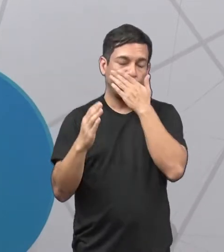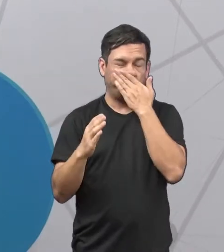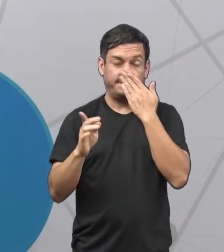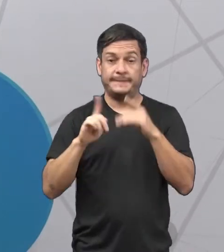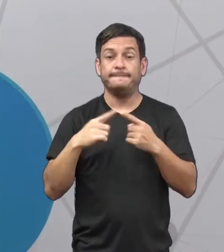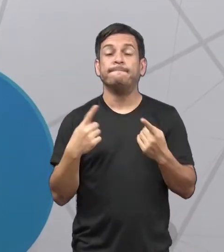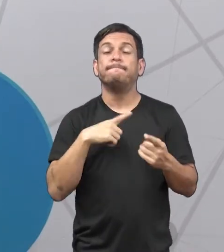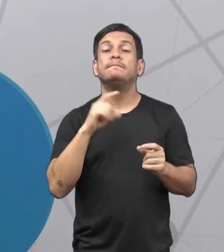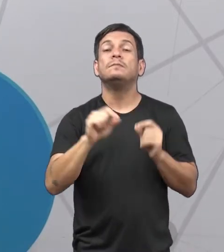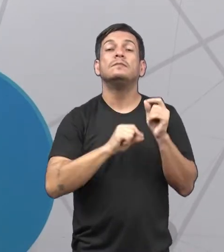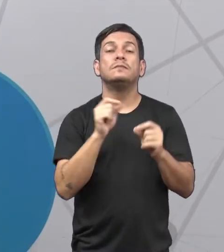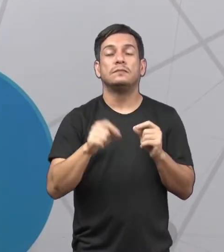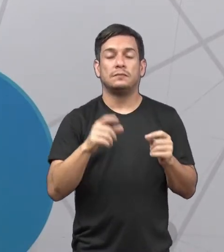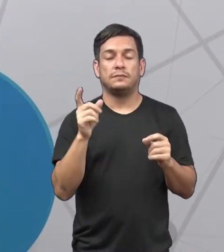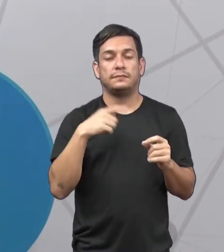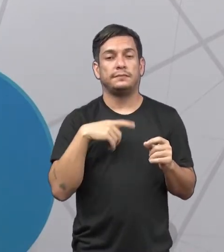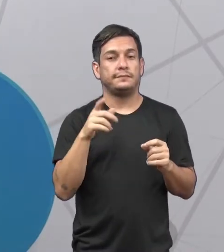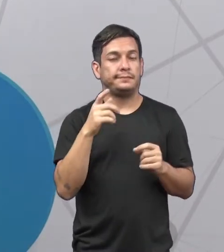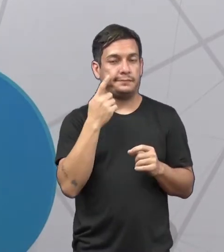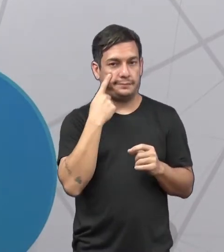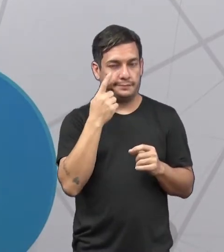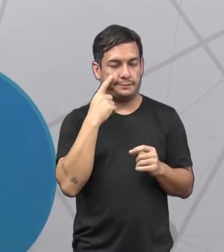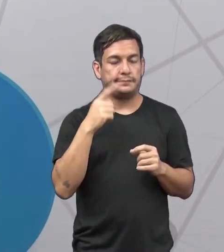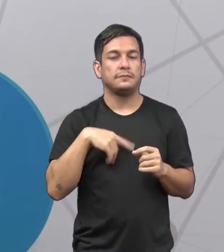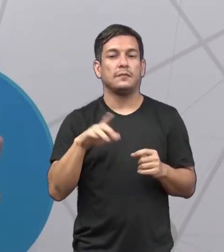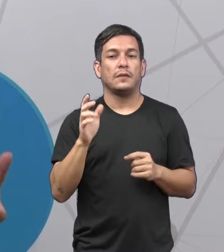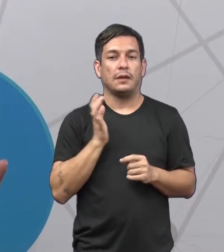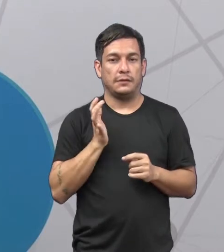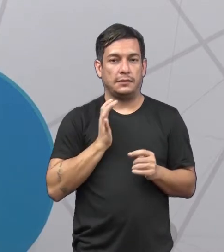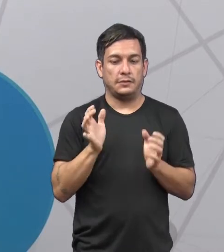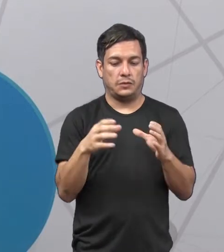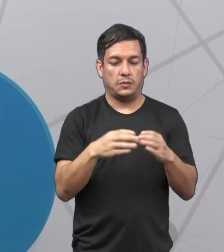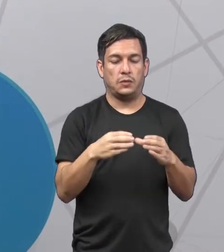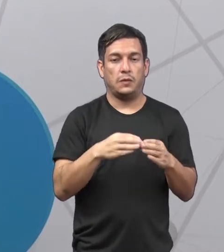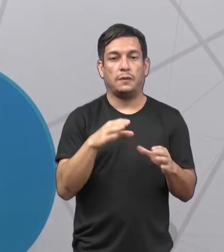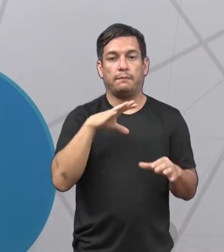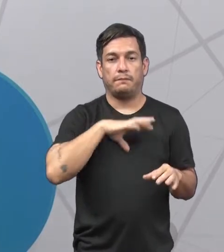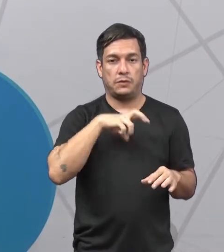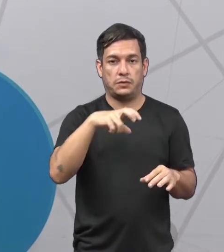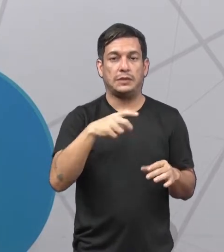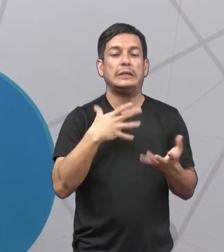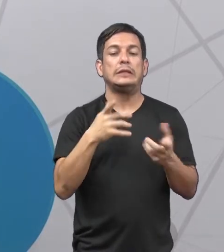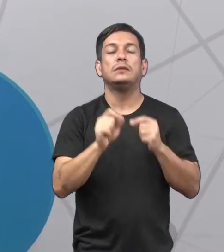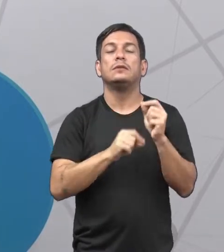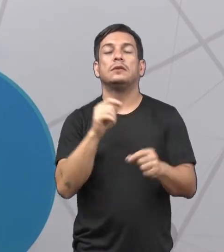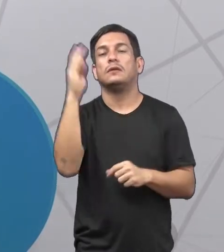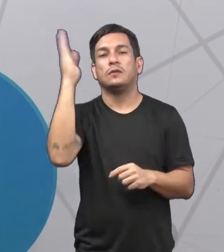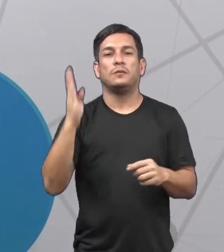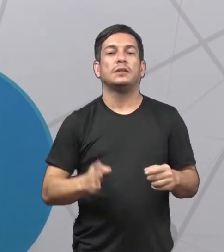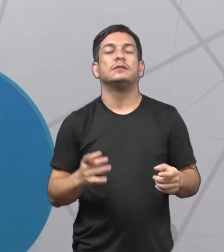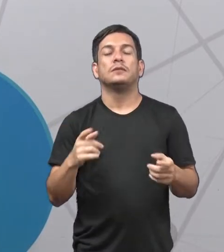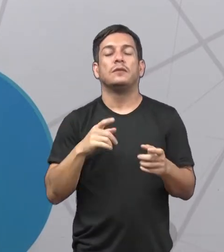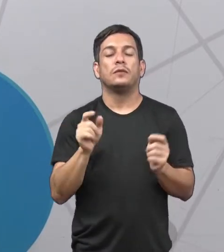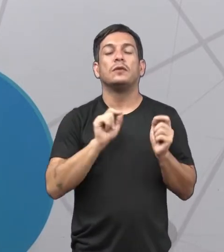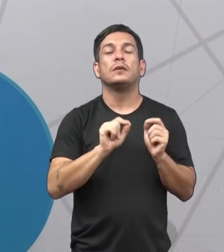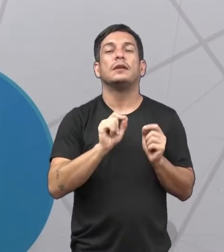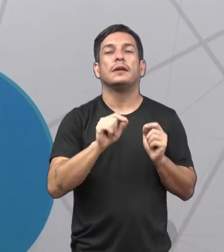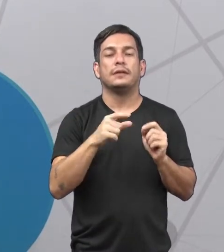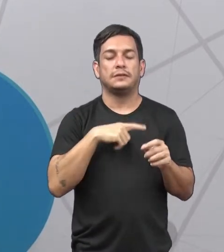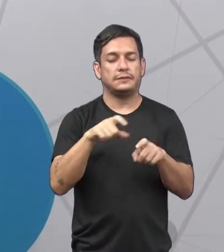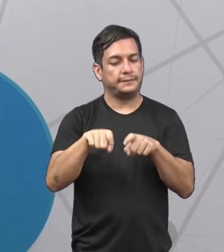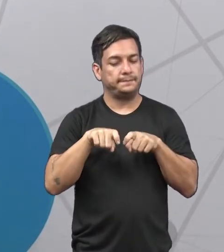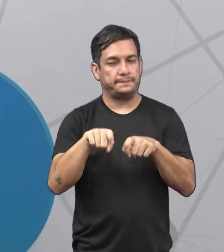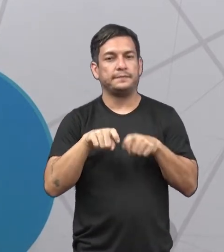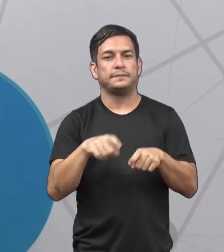tinha um detalhe, a burguesia portuguesa queria que o Brasil voltasse a ser uma colônia, a